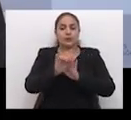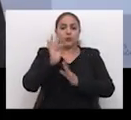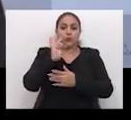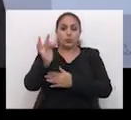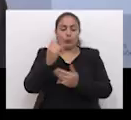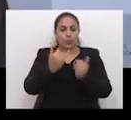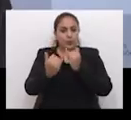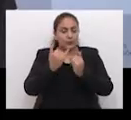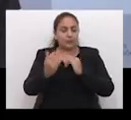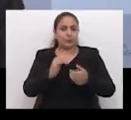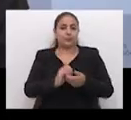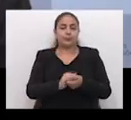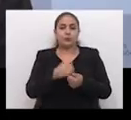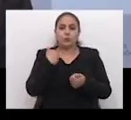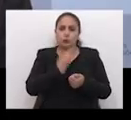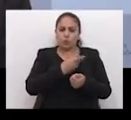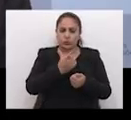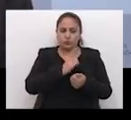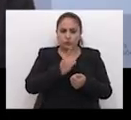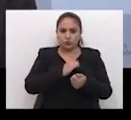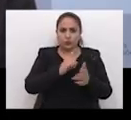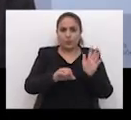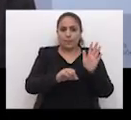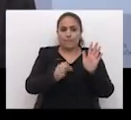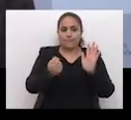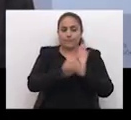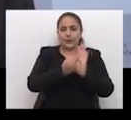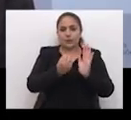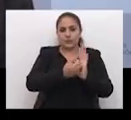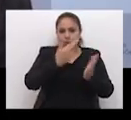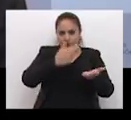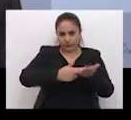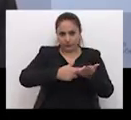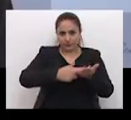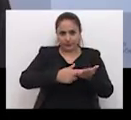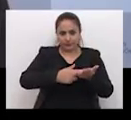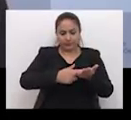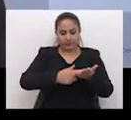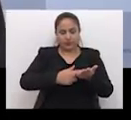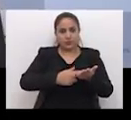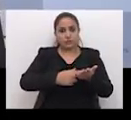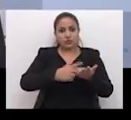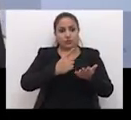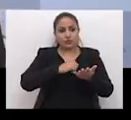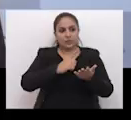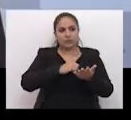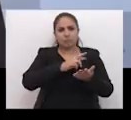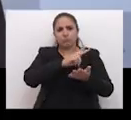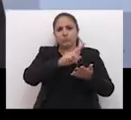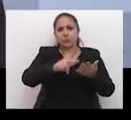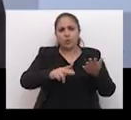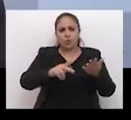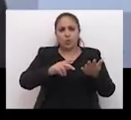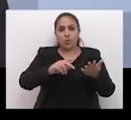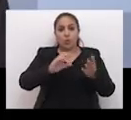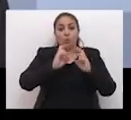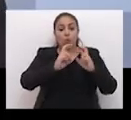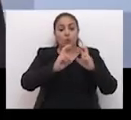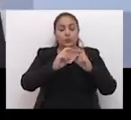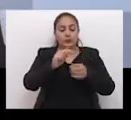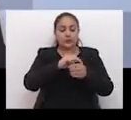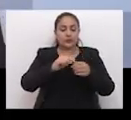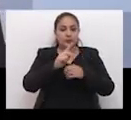licitação no futuro. Então, por exemplo, vamos dizer, nós tínhamos no marco regulatório a previsão de linhas na cidade de Passo Fundo.